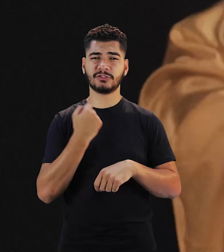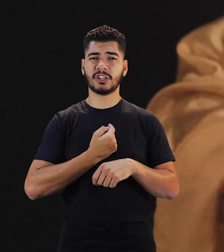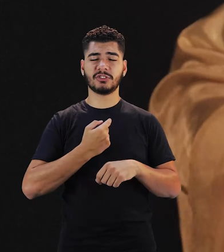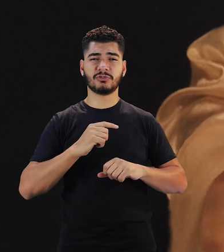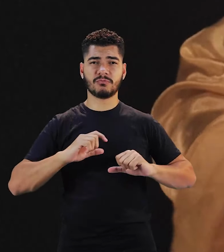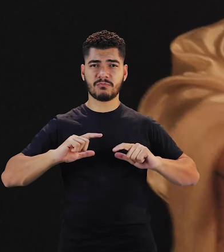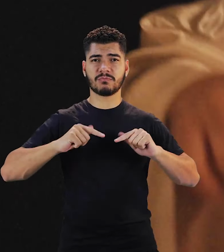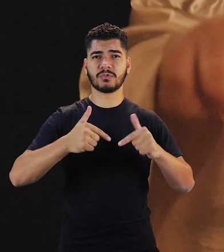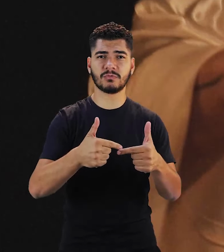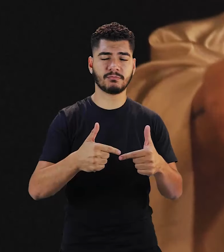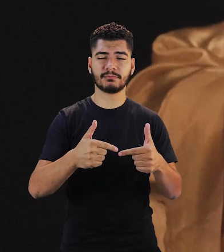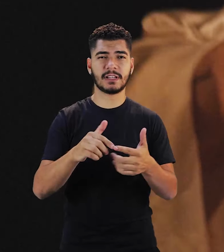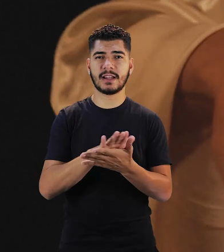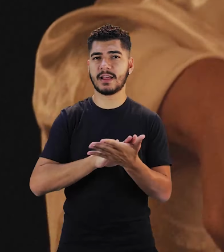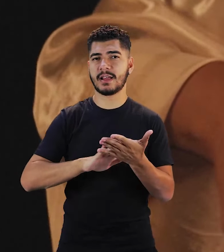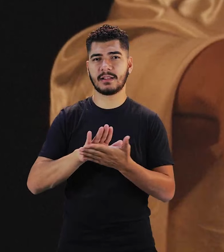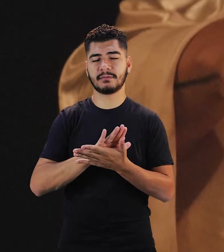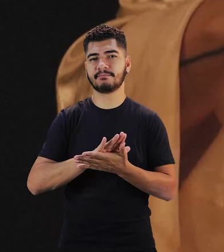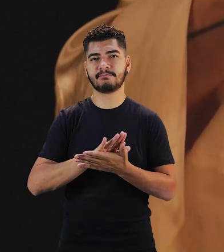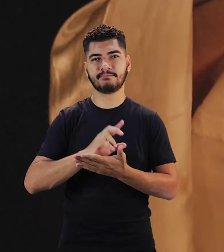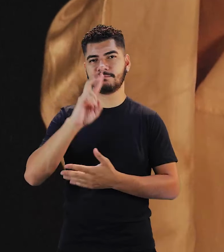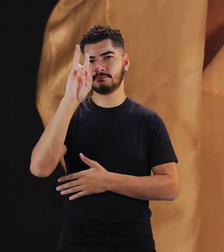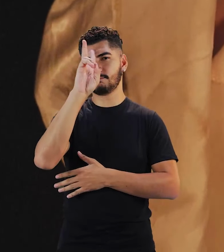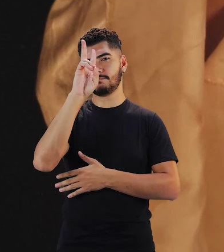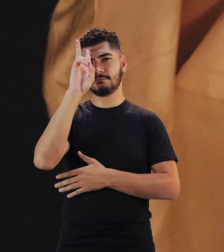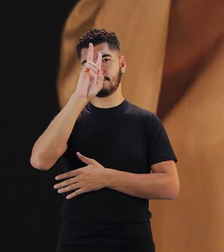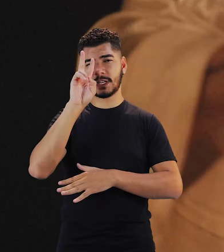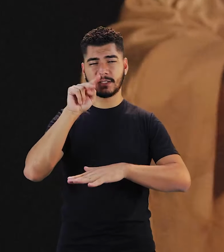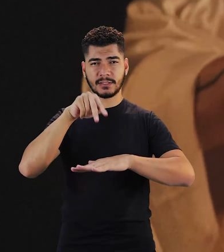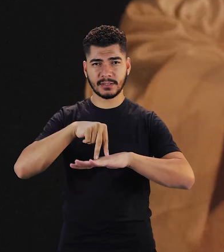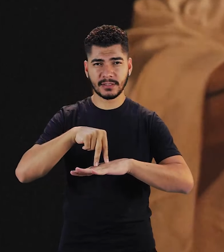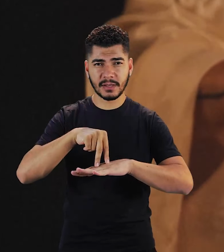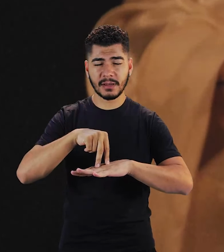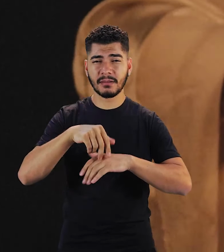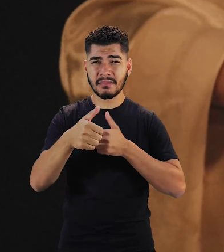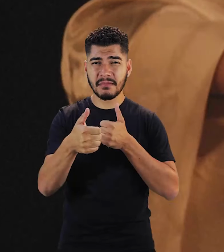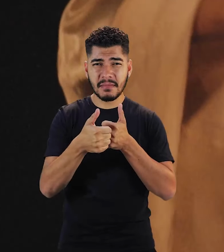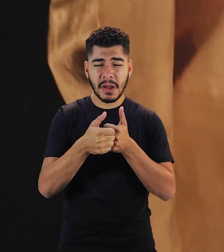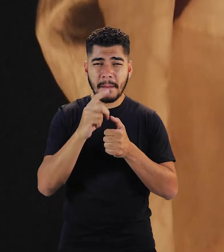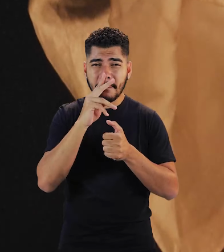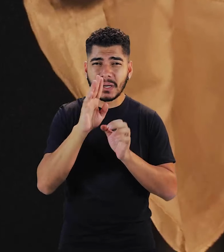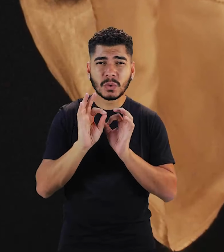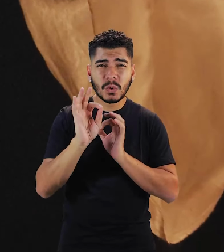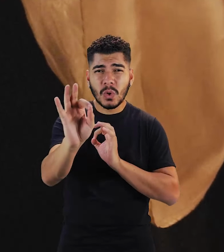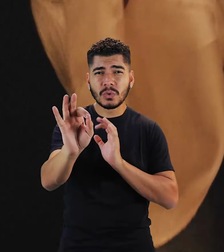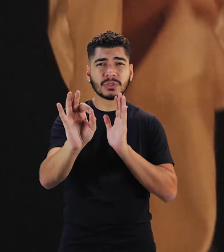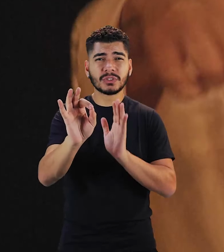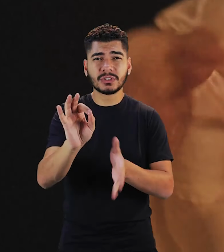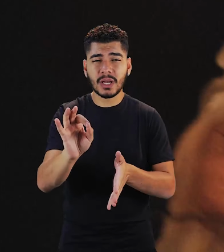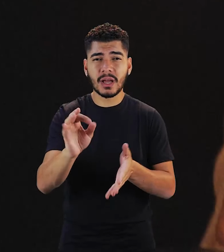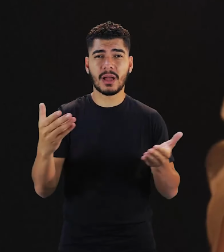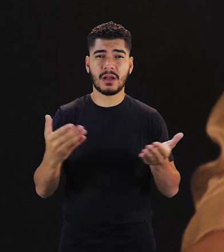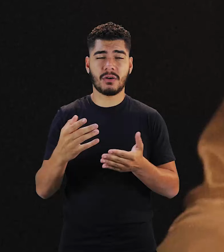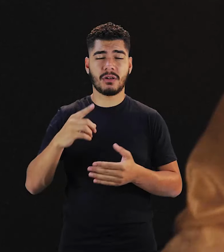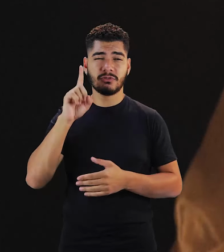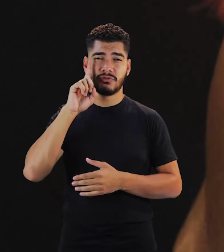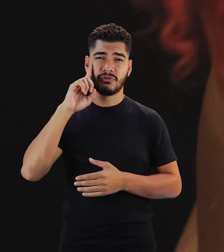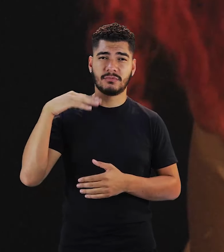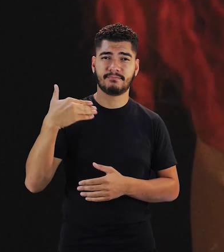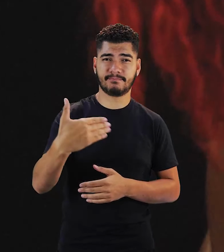lembrança dessa presença. Ainda tão próxima e já tão distante que ocupava agora os nossos dias.